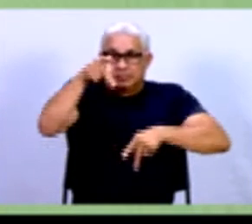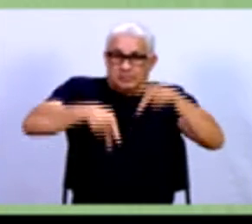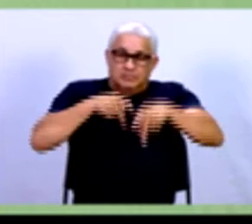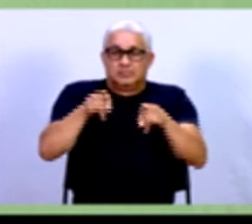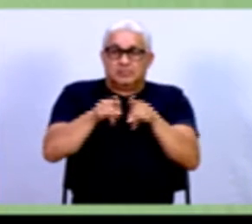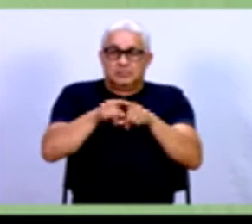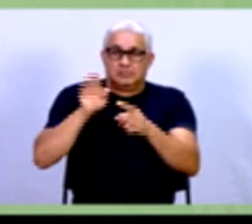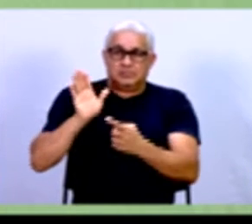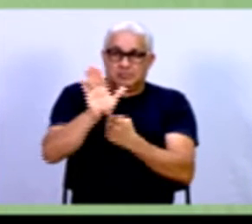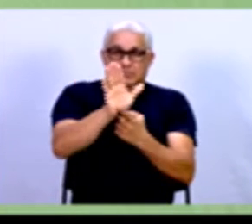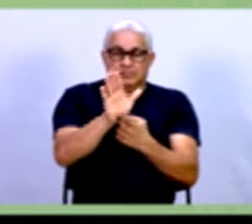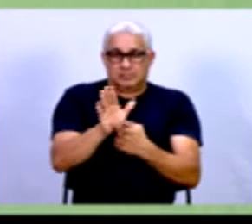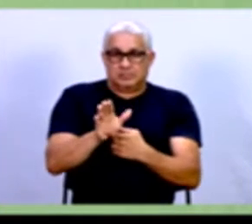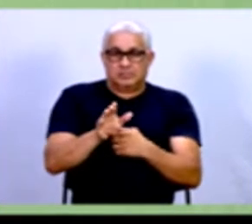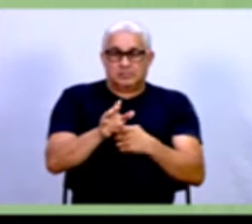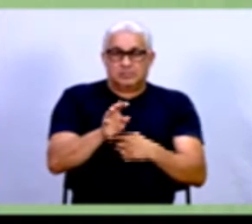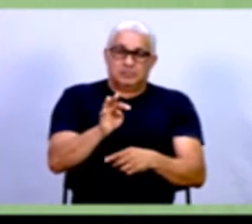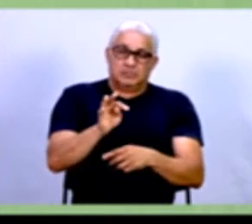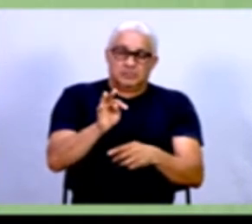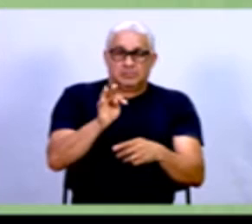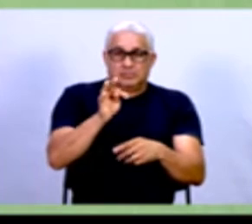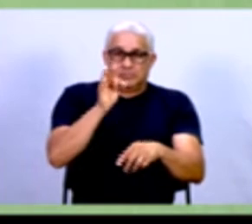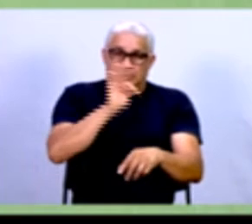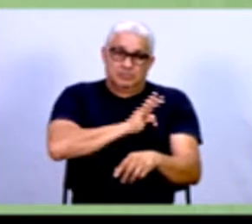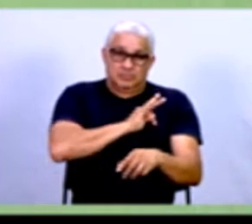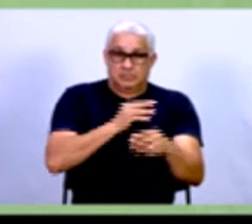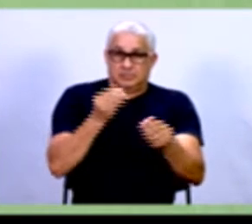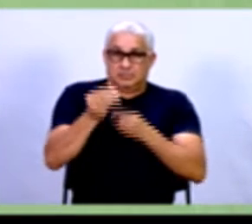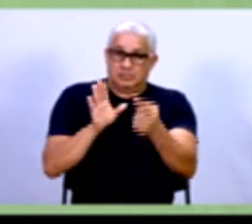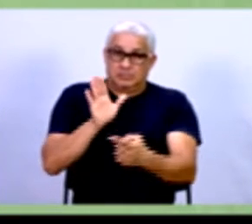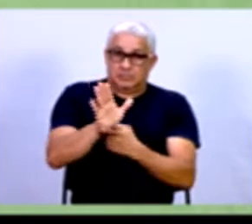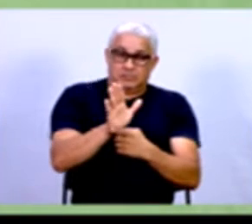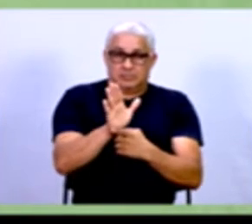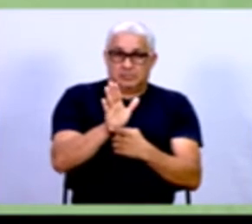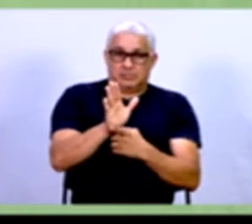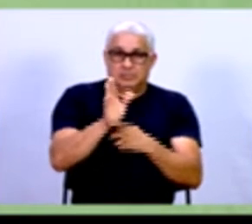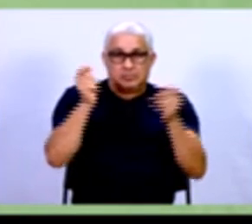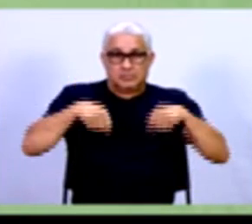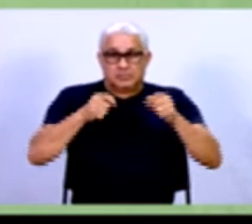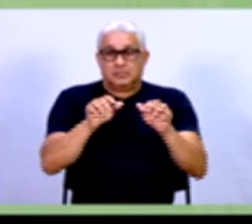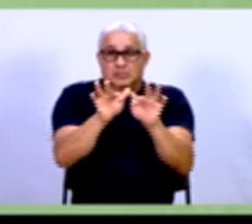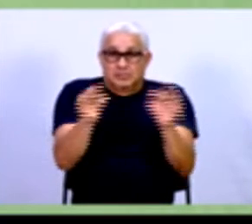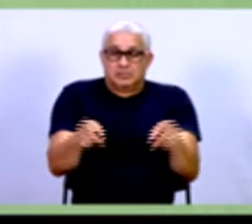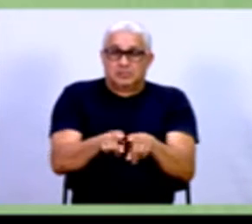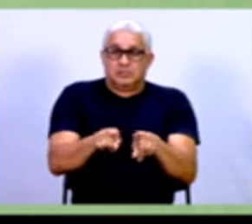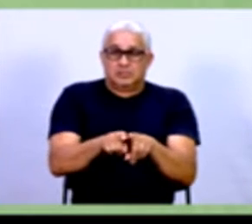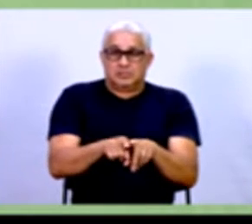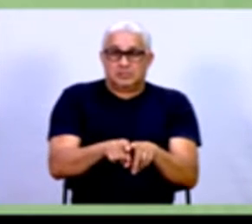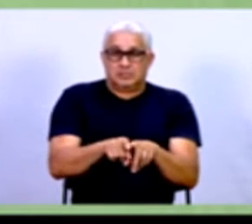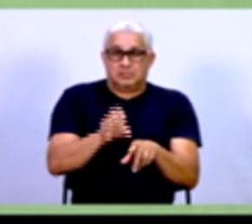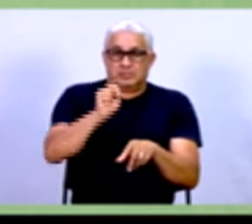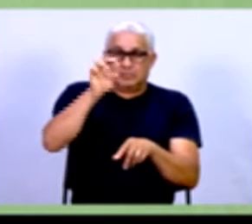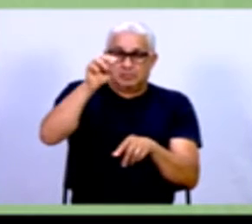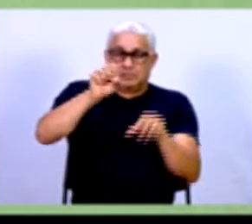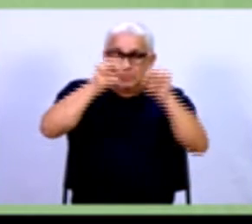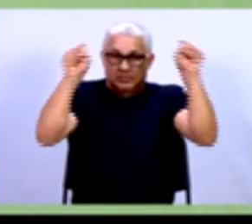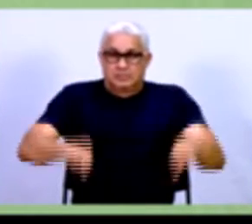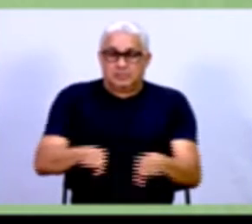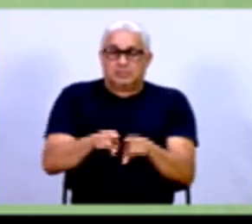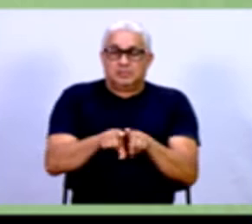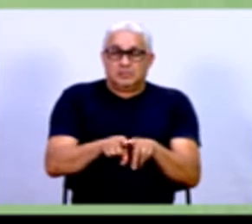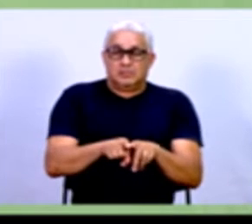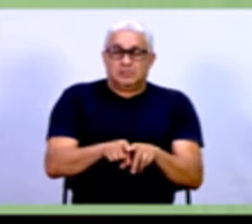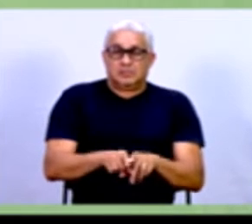tá? Técnicas de amostragem, a probabilística simples, estratificada e sistemática.